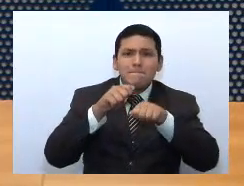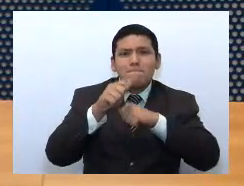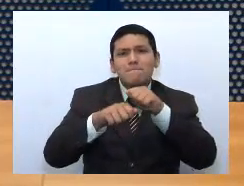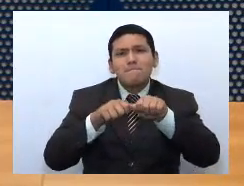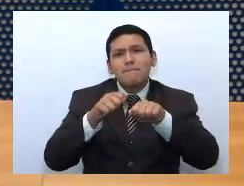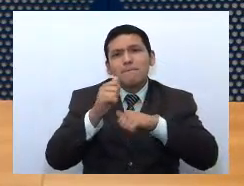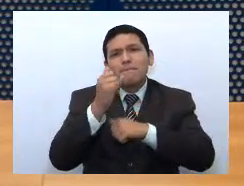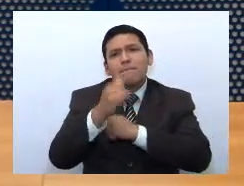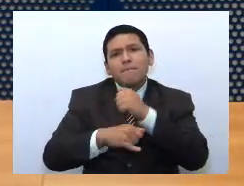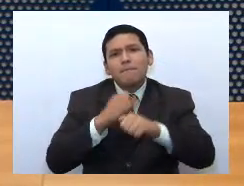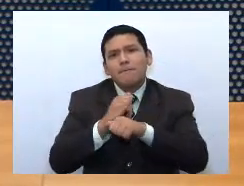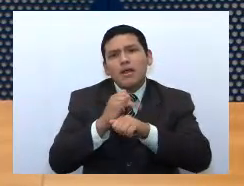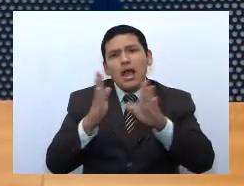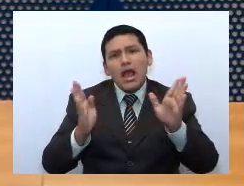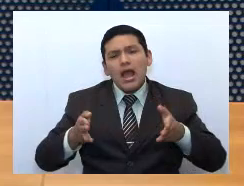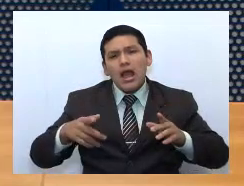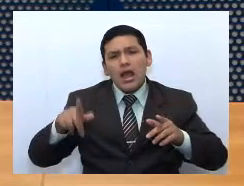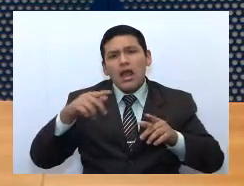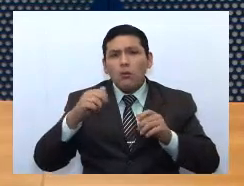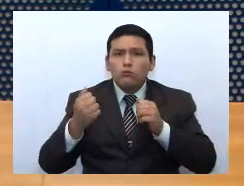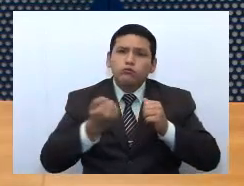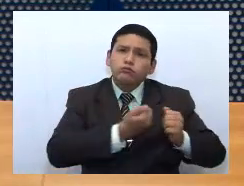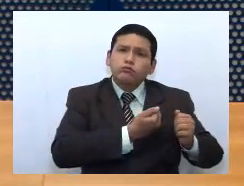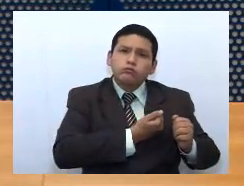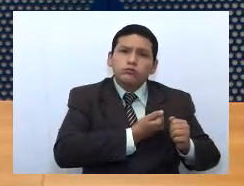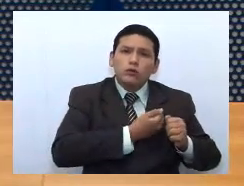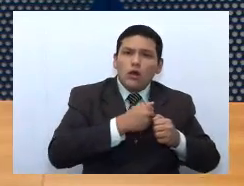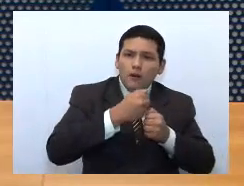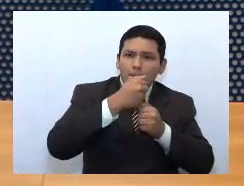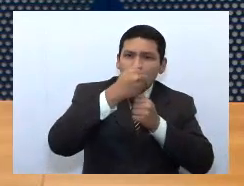computador, os números para passar para vocês.